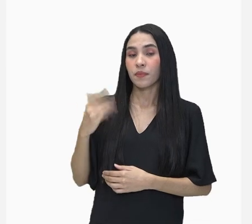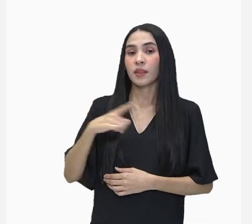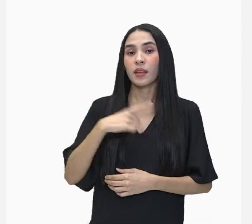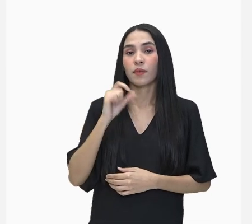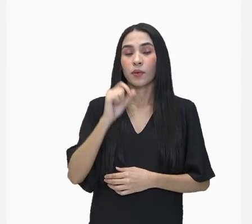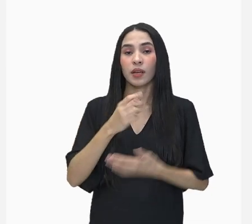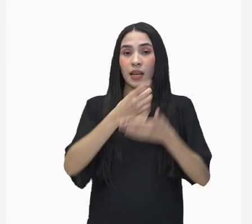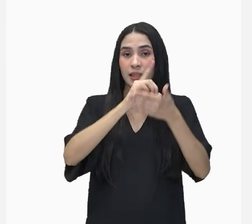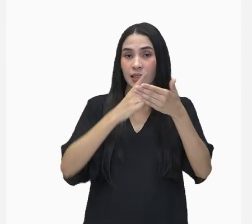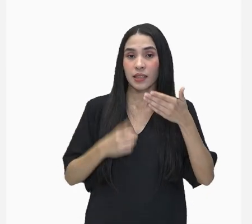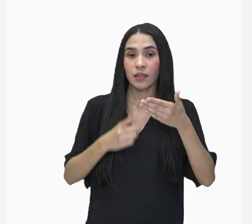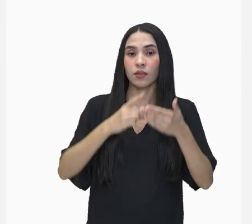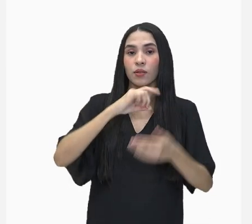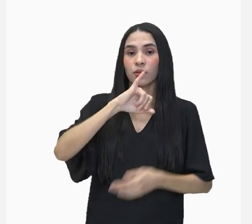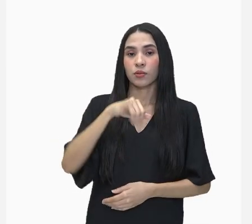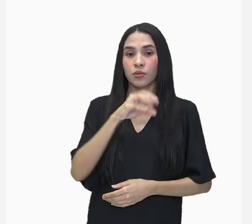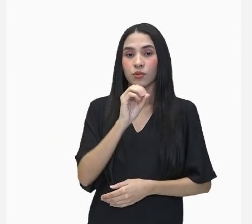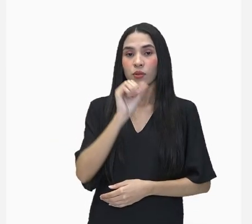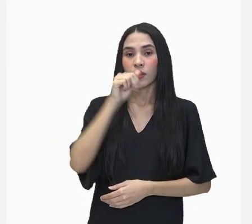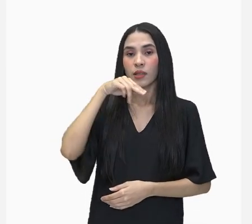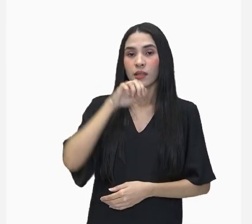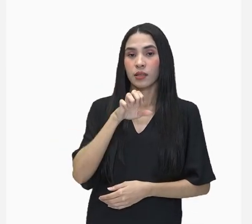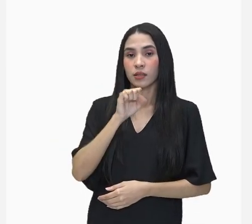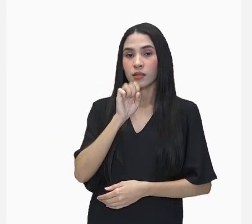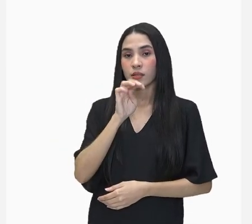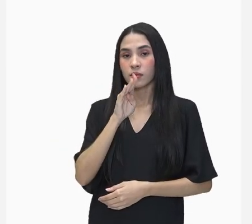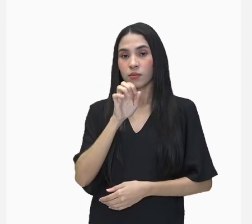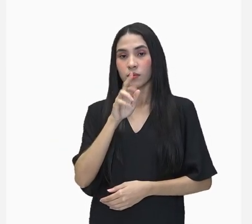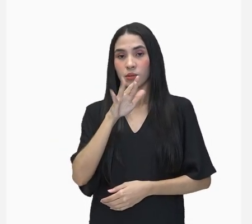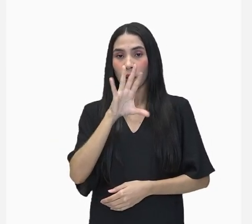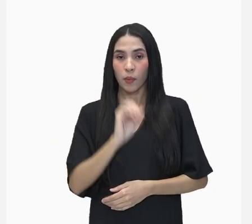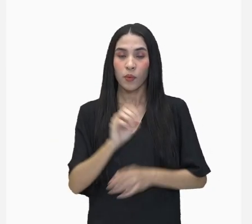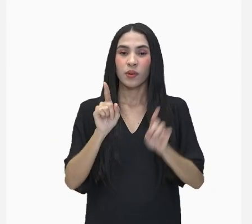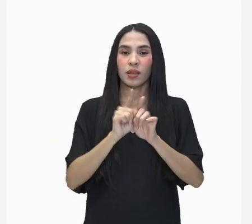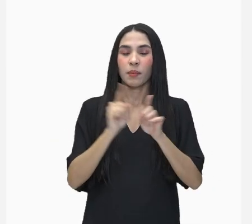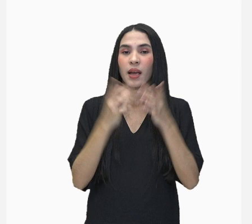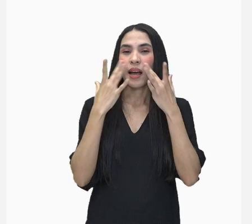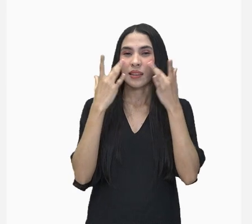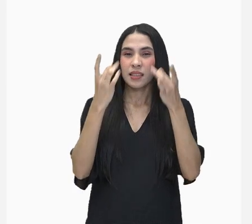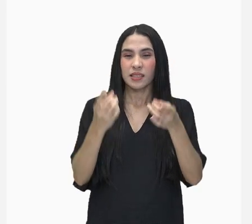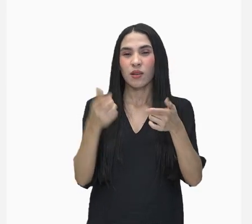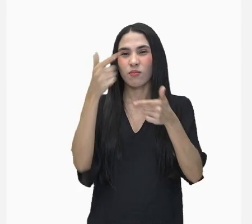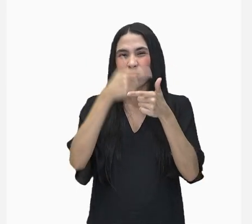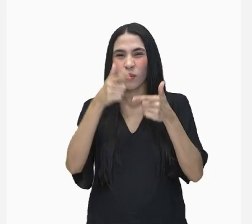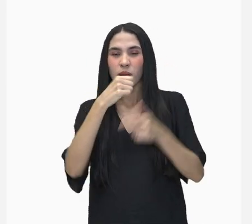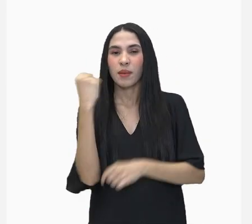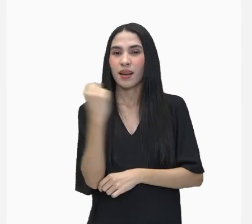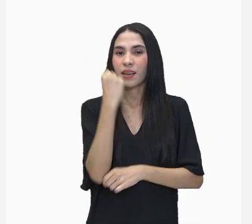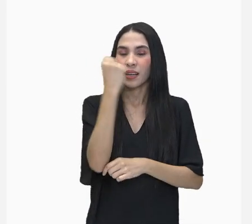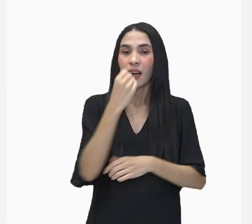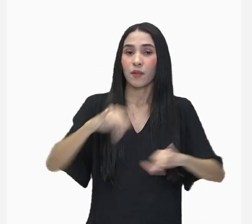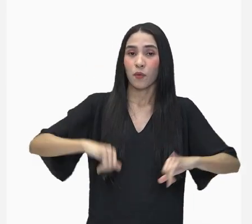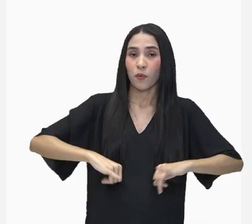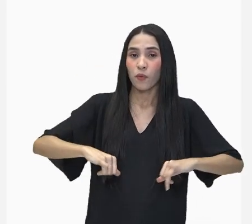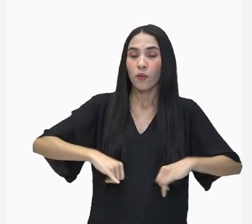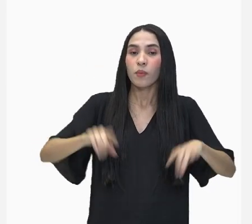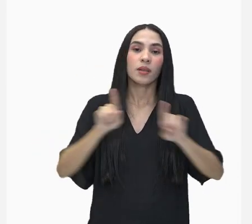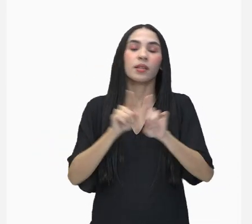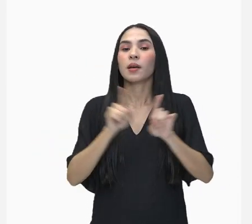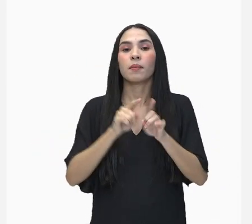a Declaração de Joanesburgo, né, que chamou a atenção para os graves problemas de miséria e fome exacerbados